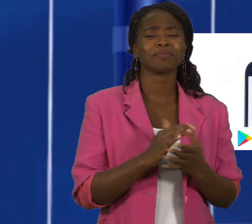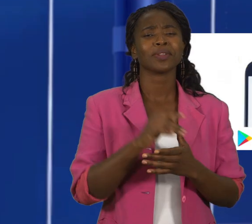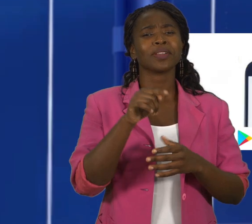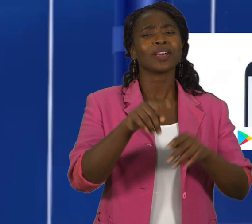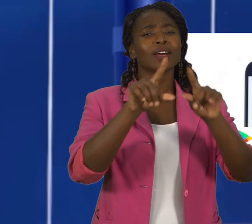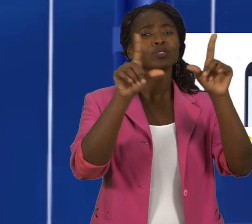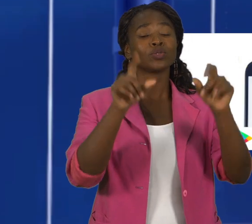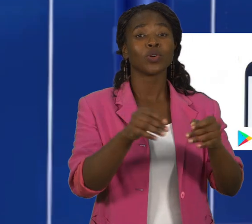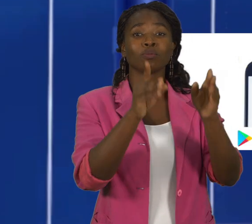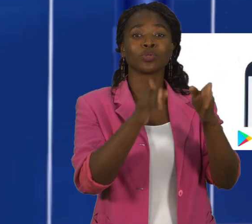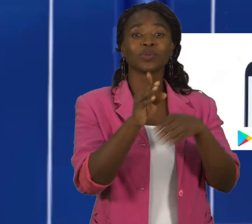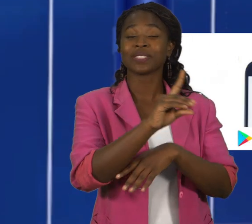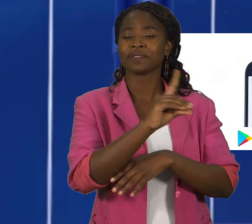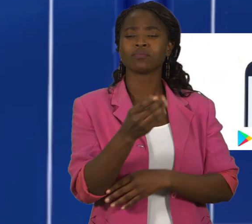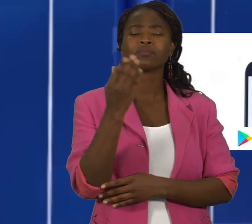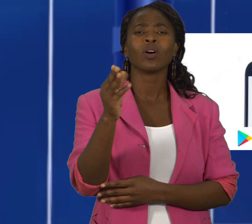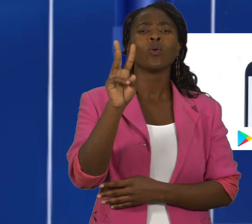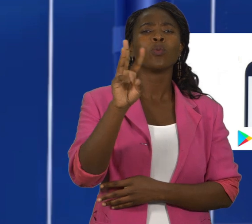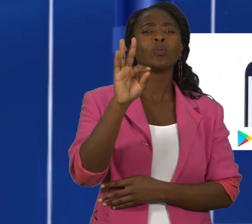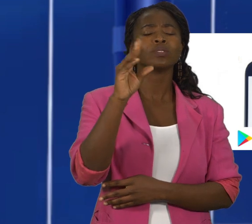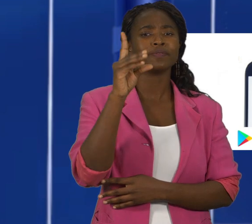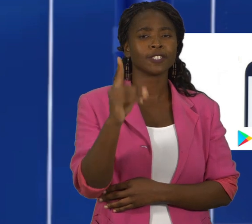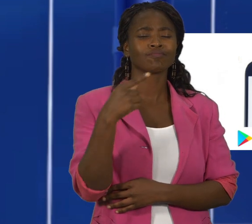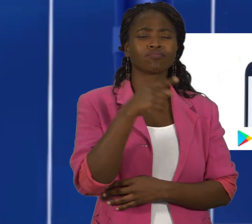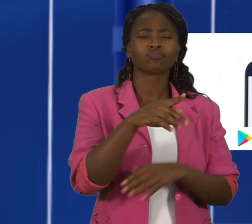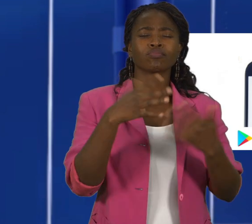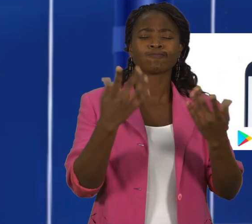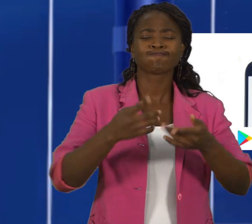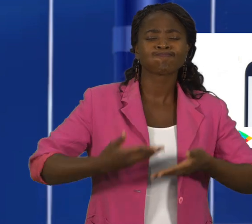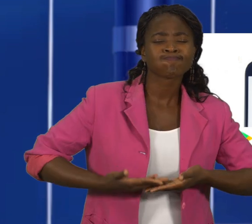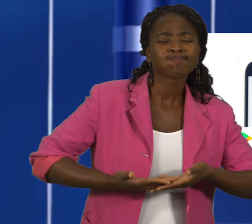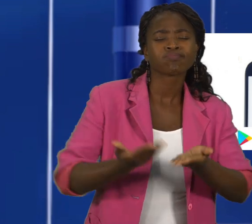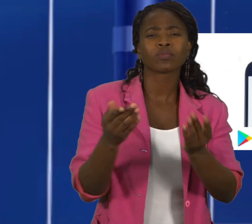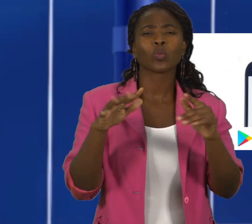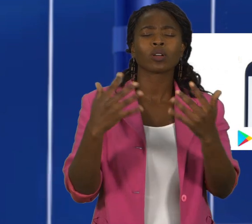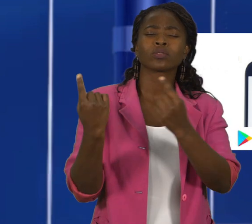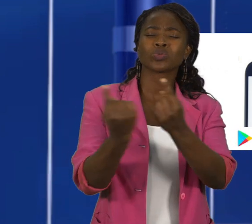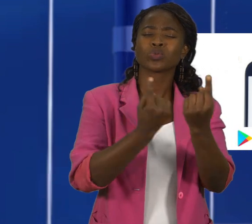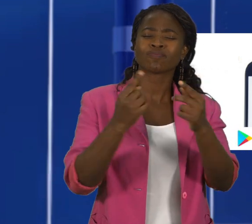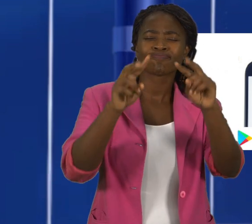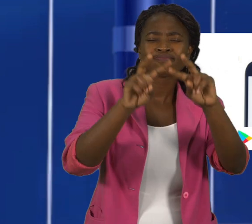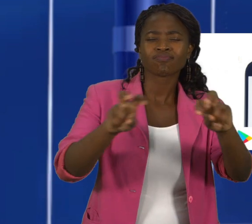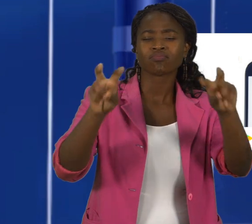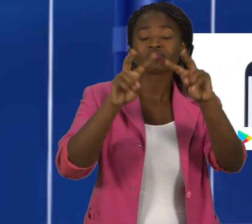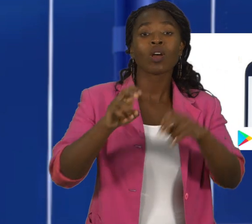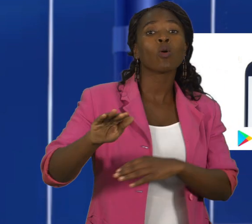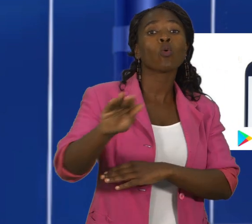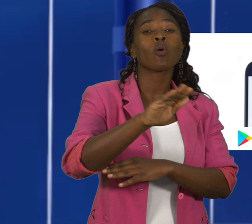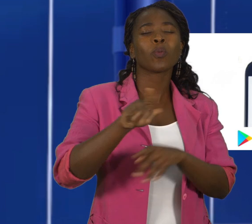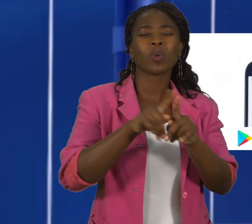inclusivo. Ainda sobre a deficiência, o WFD acaba de lançar um estudo sobre a